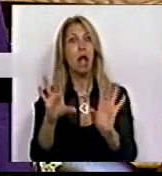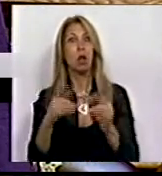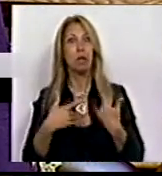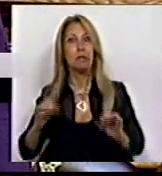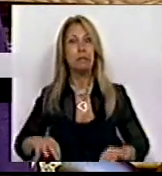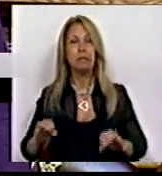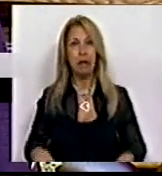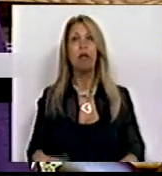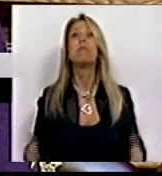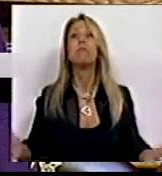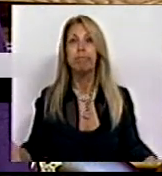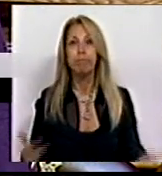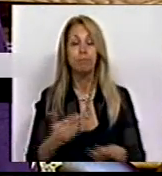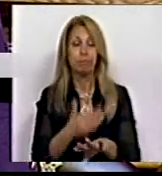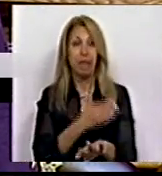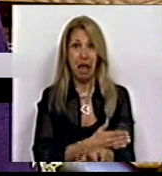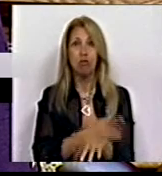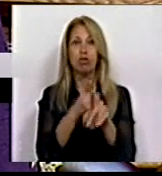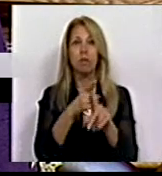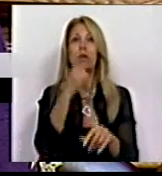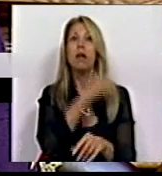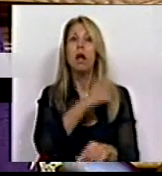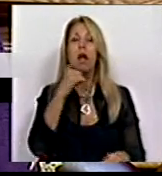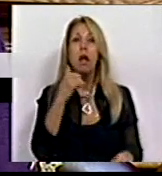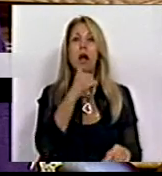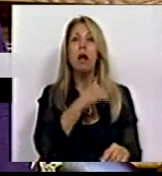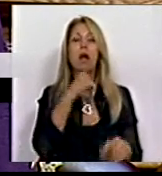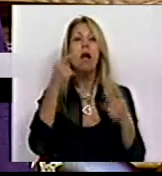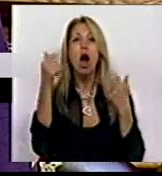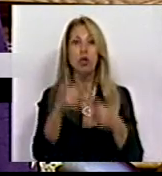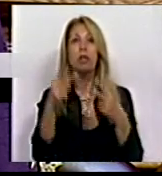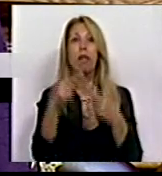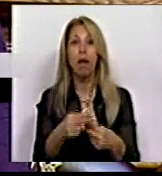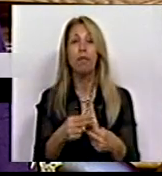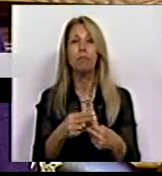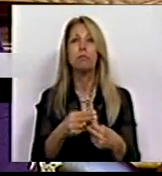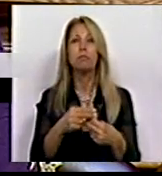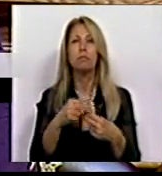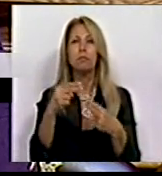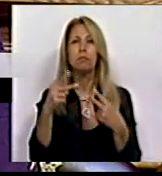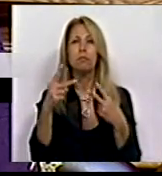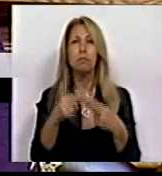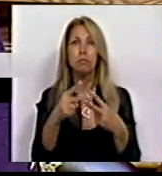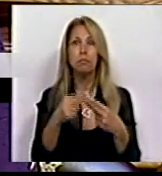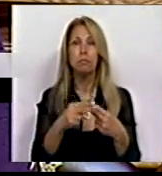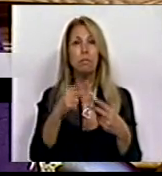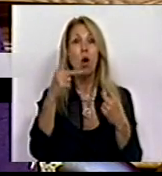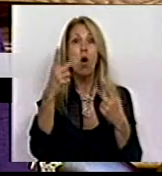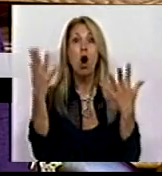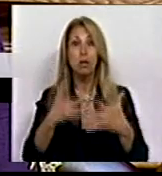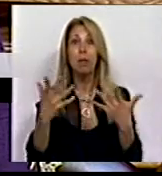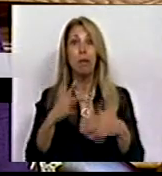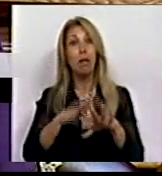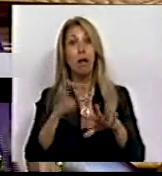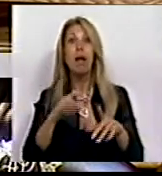a austeridade e a tomada destas medidas de cortes orçamentais com a crise. Agora